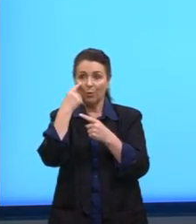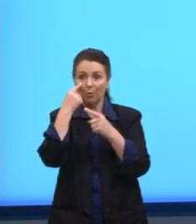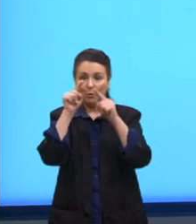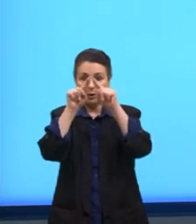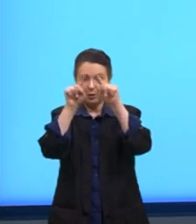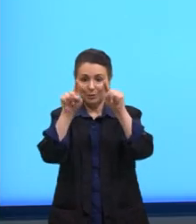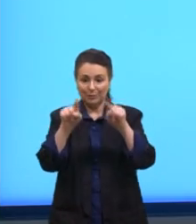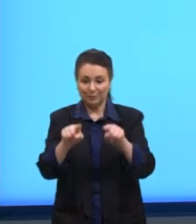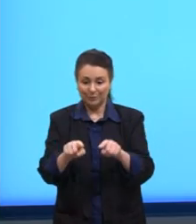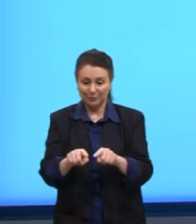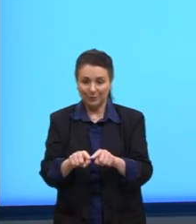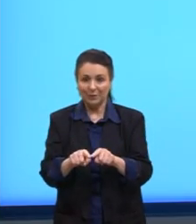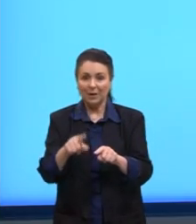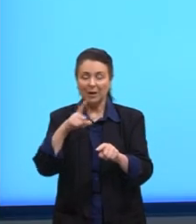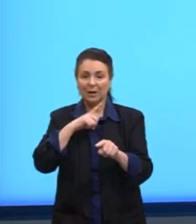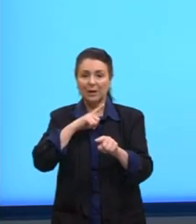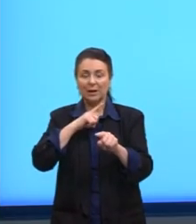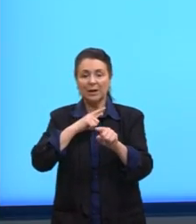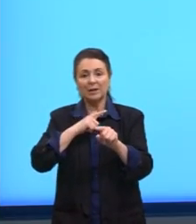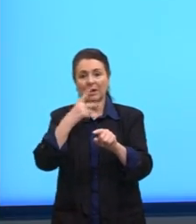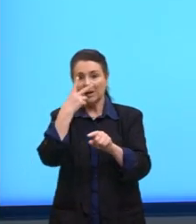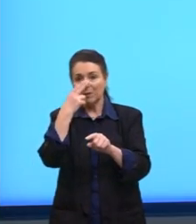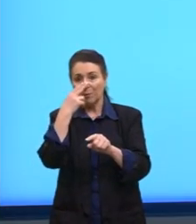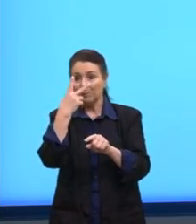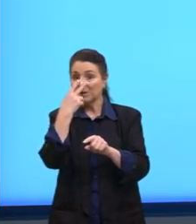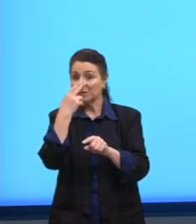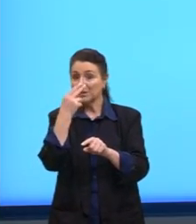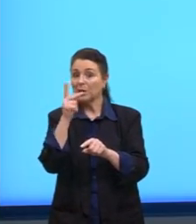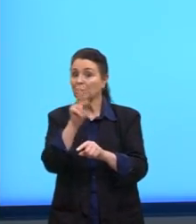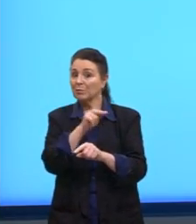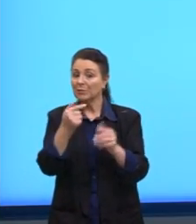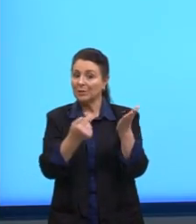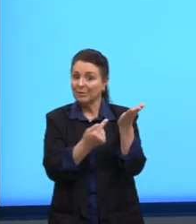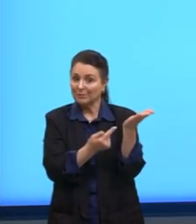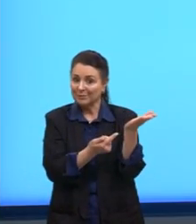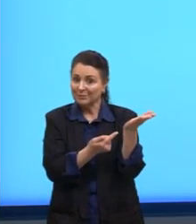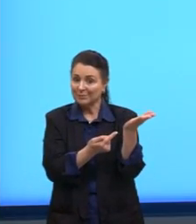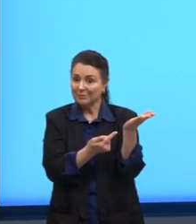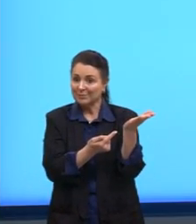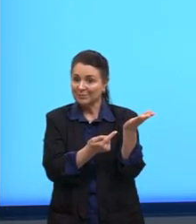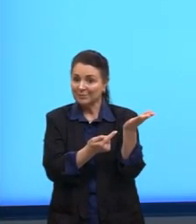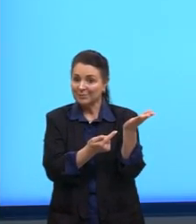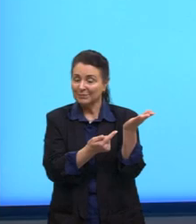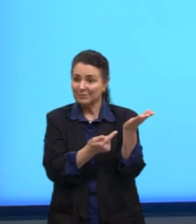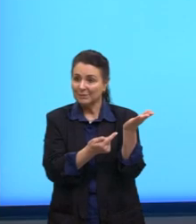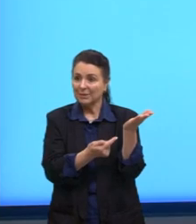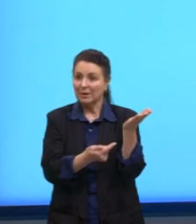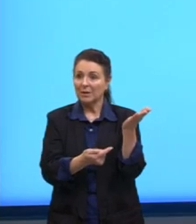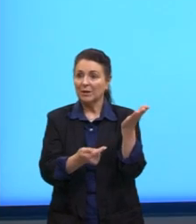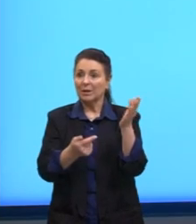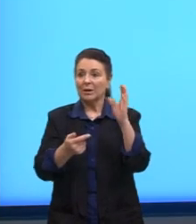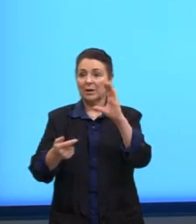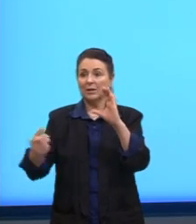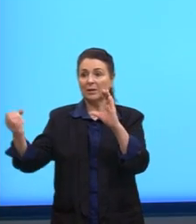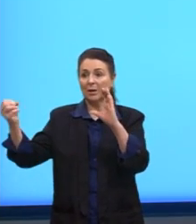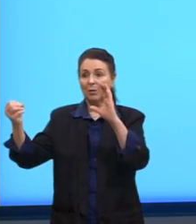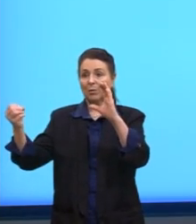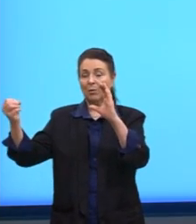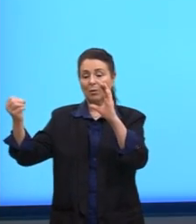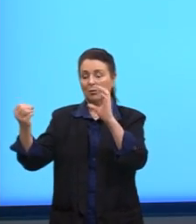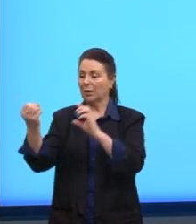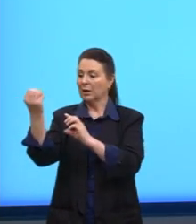cristalino do olho tem uma lente parecida com essa aqui desse formatinho então um raio ele vem para cá certo